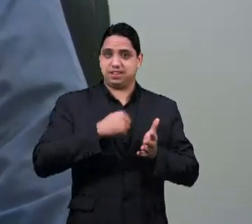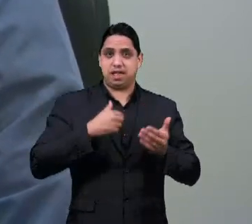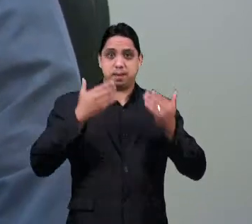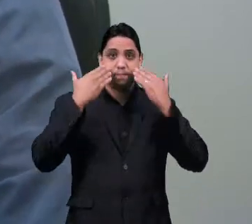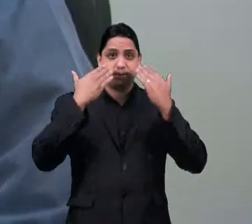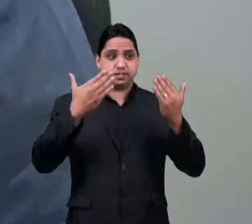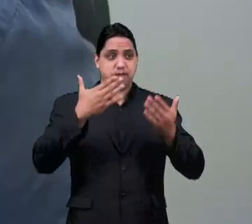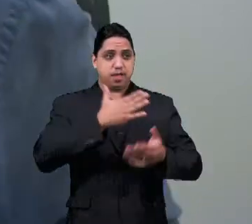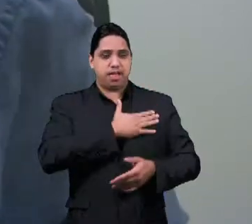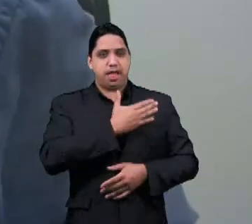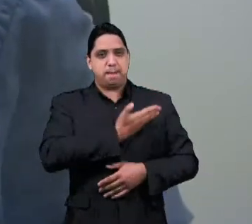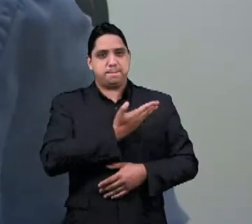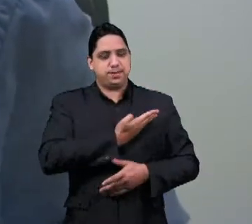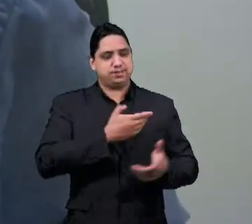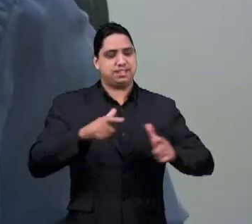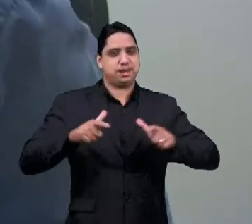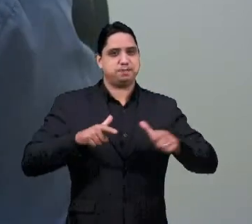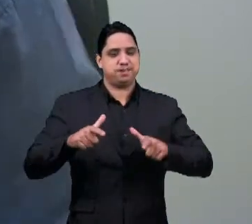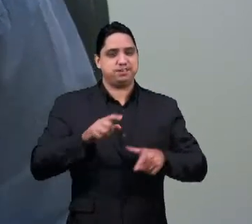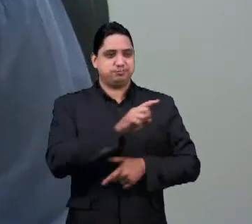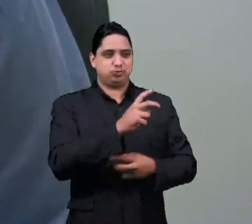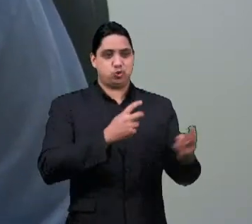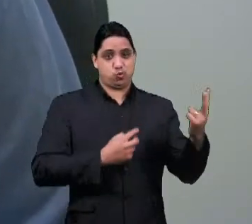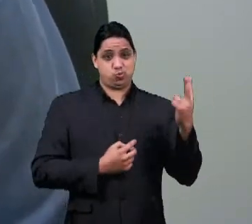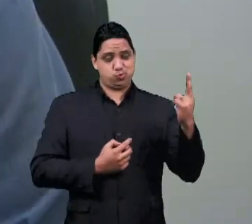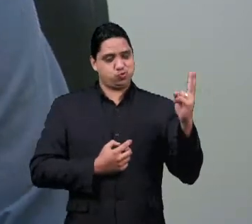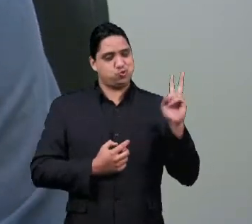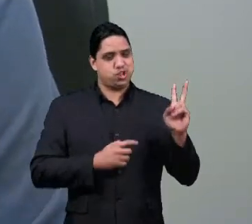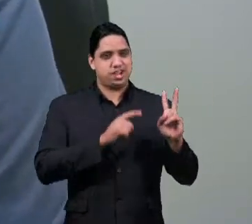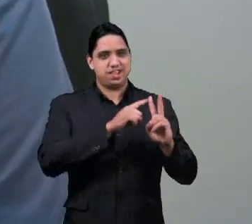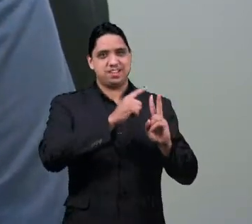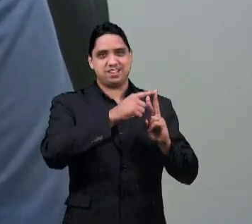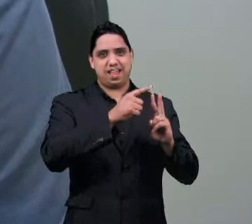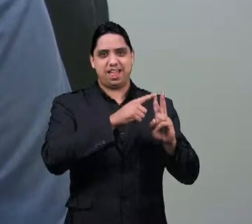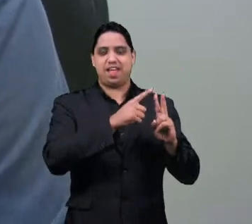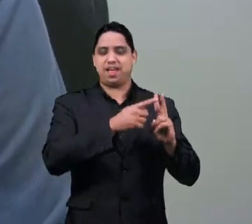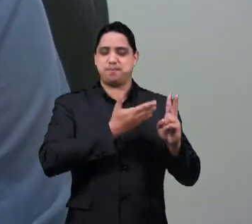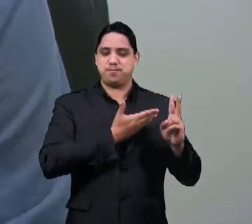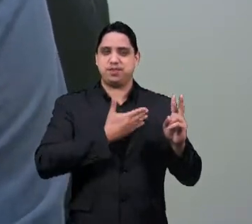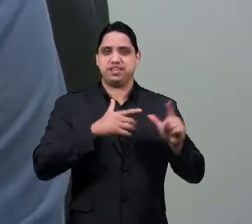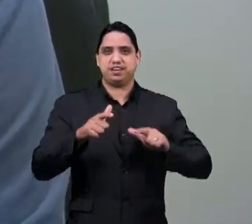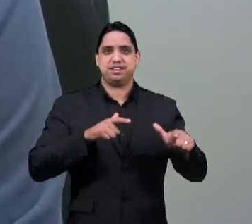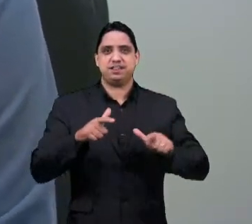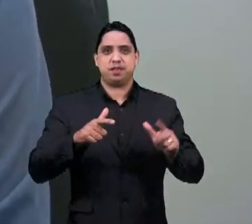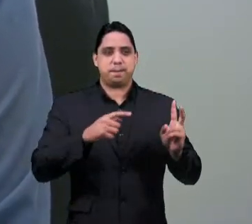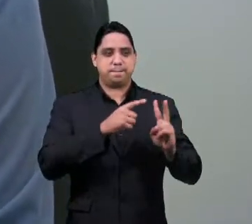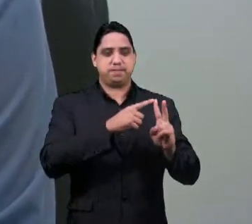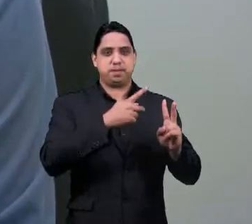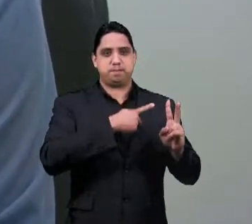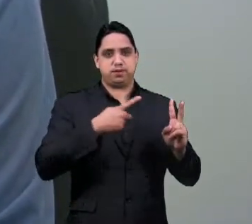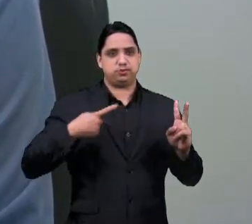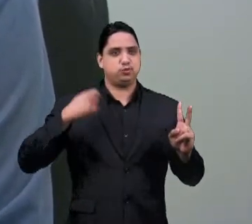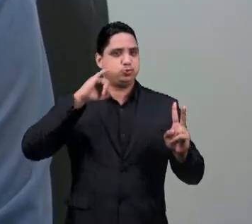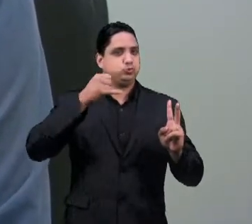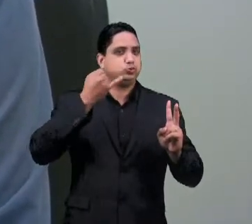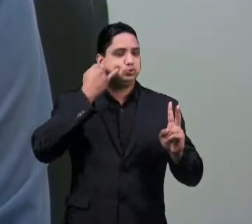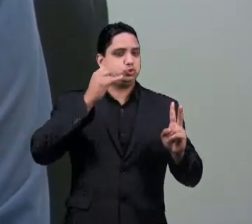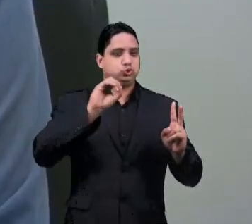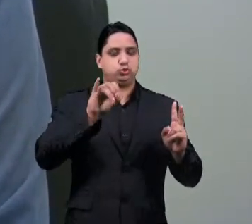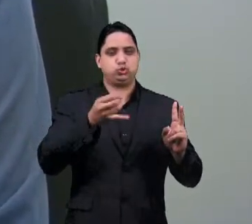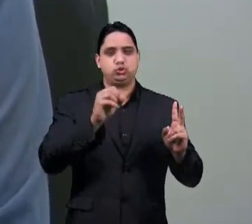meus companheiros de trabalho, né? Também posso chamar assim, colegas de trabalho. Pastor Josias Júnior,